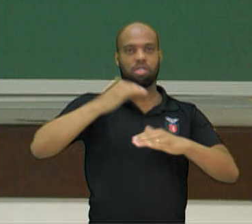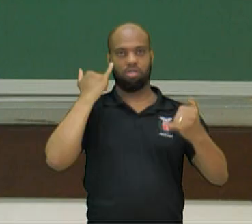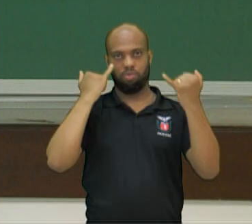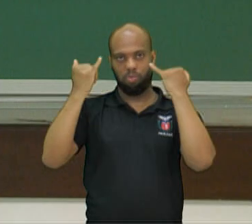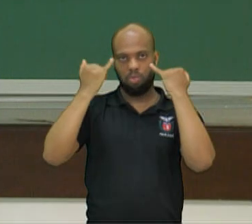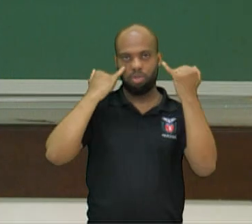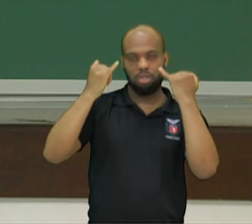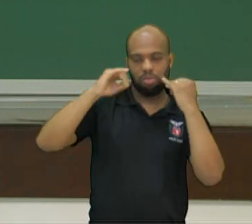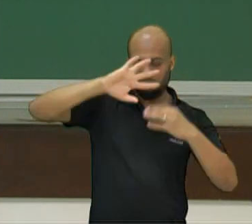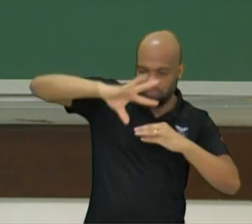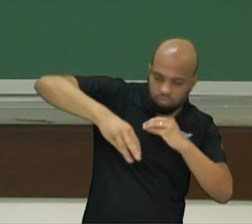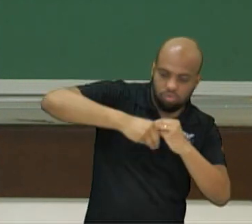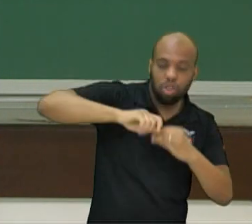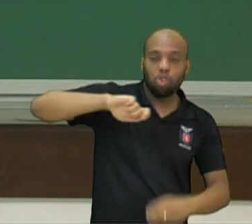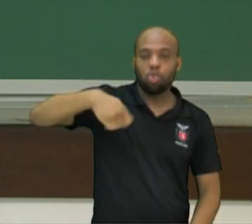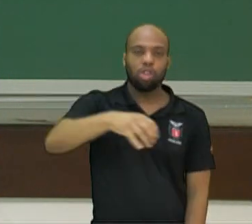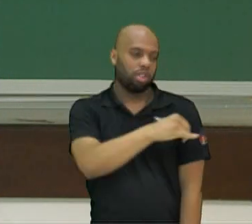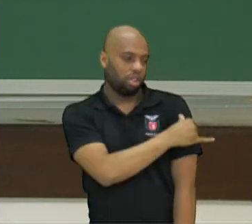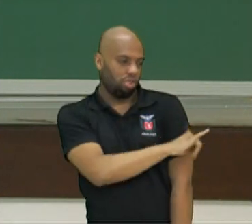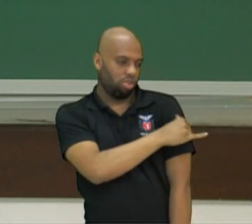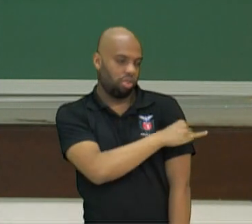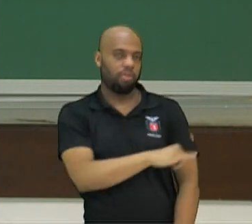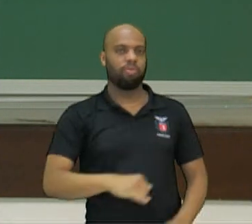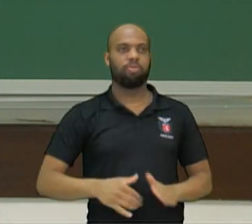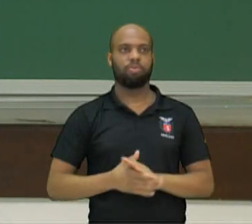a respeito do Rio de Janeiro.